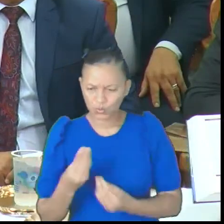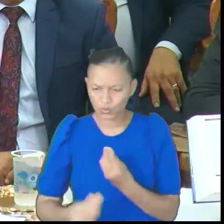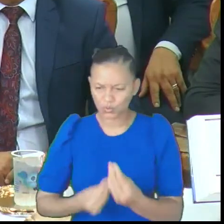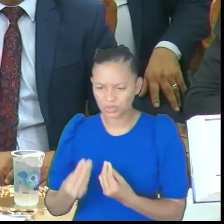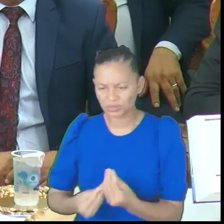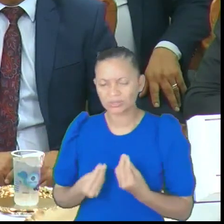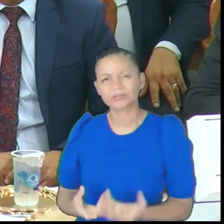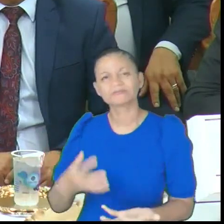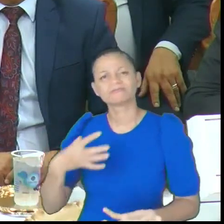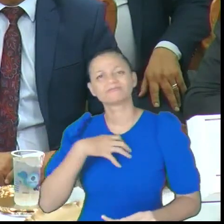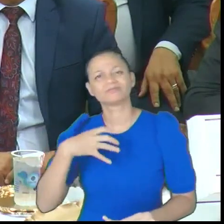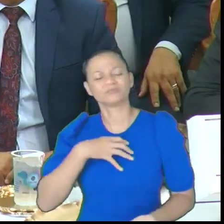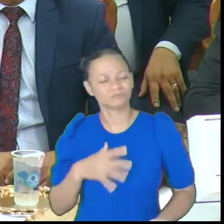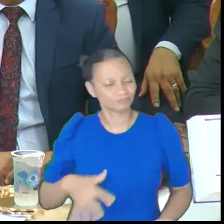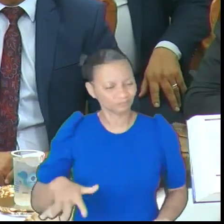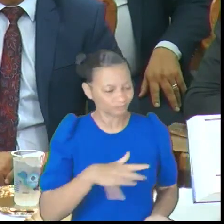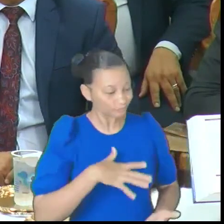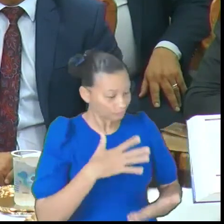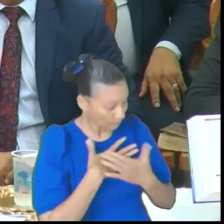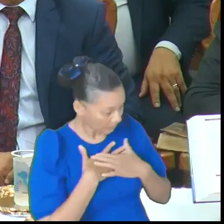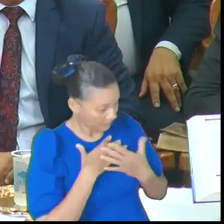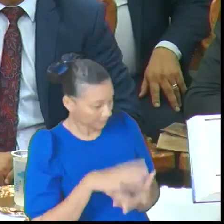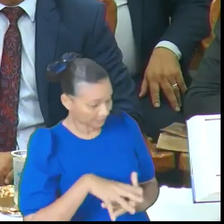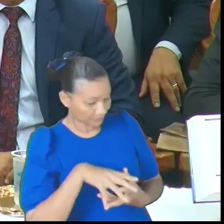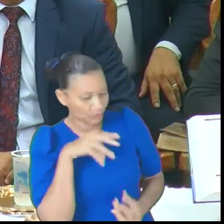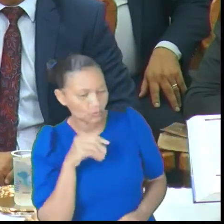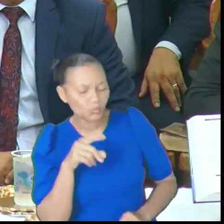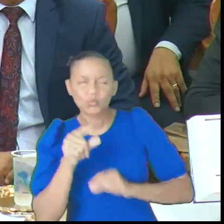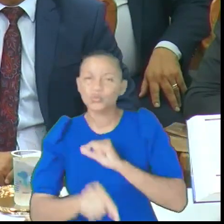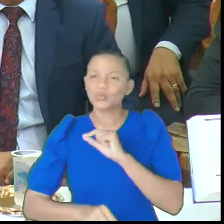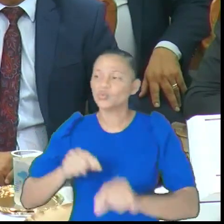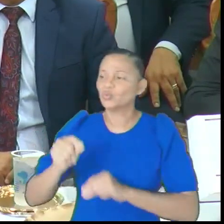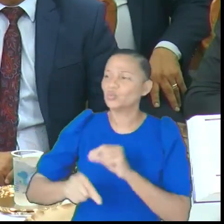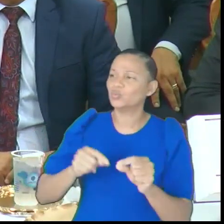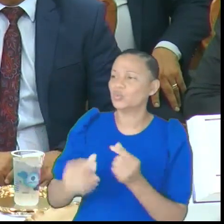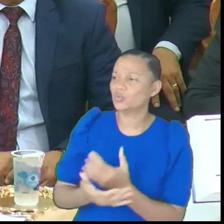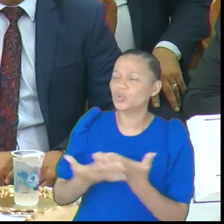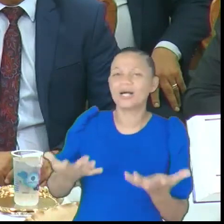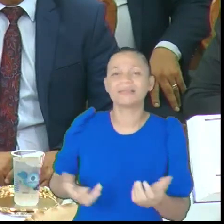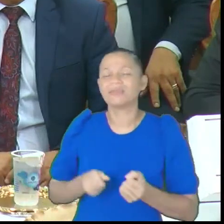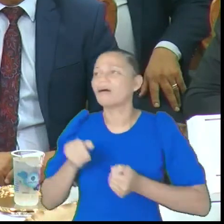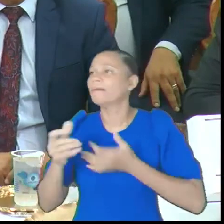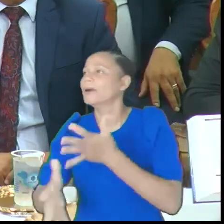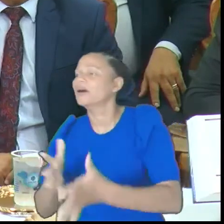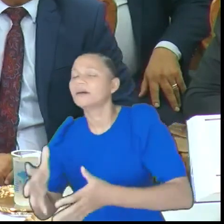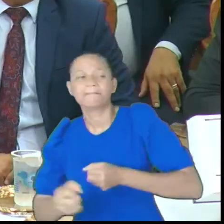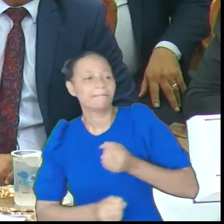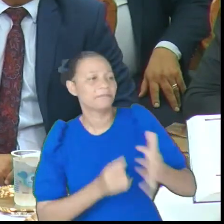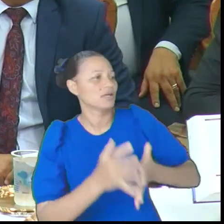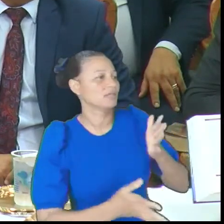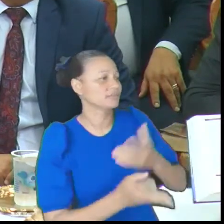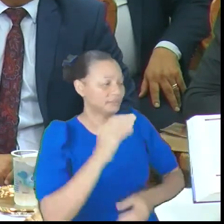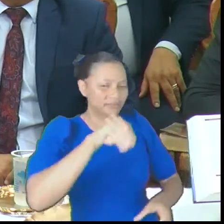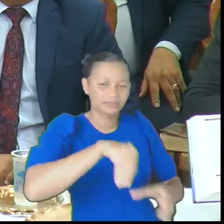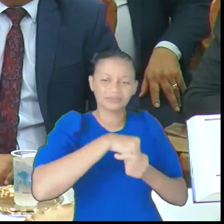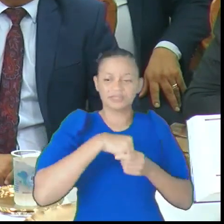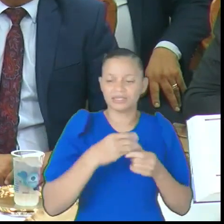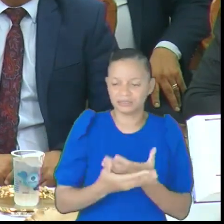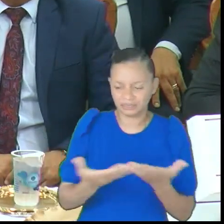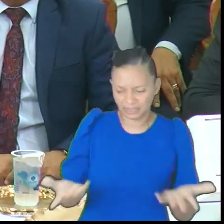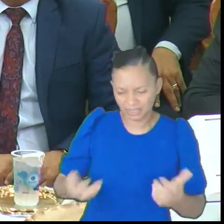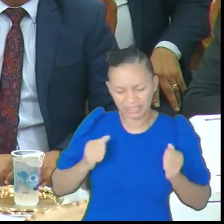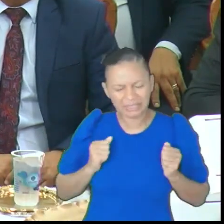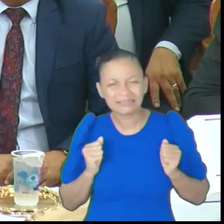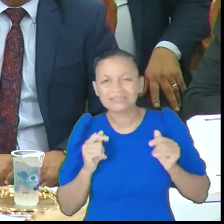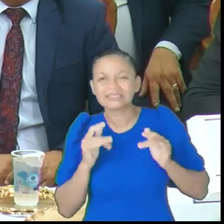tu andas por aí? Ó minha alma, o que é que tu estás dizendo aqui dentro de mim? Essa